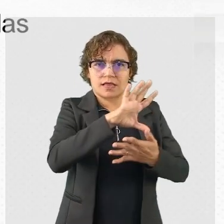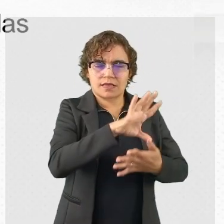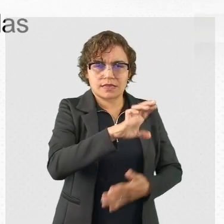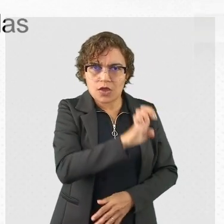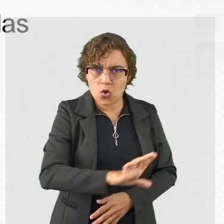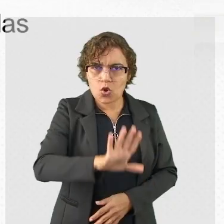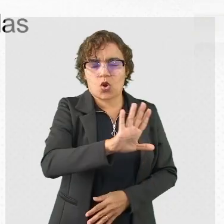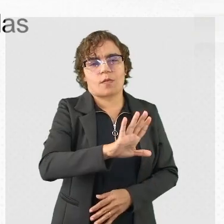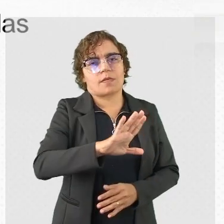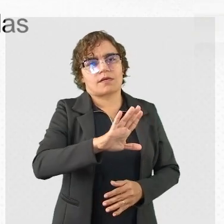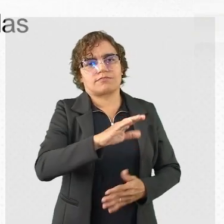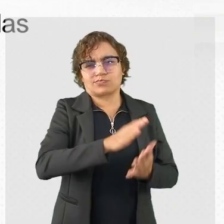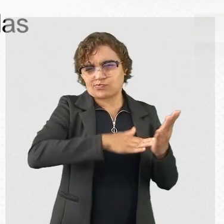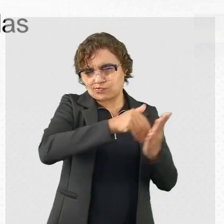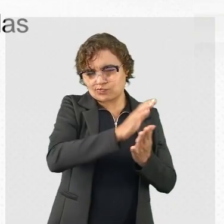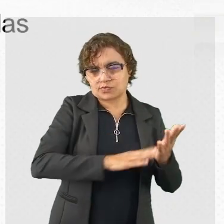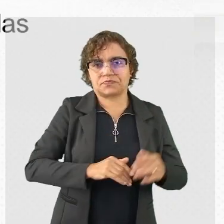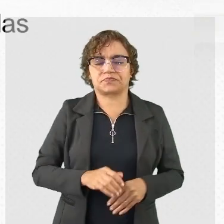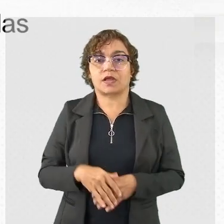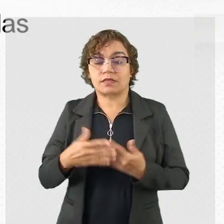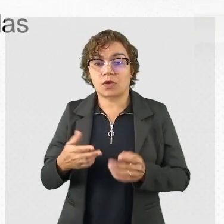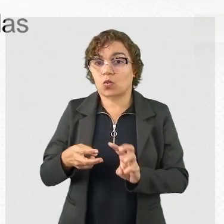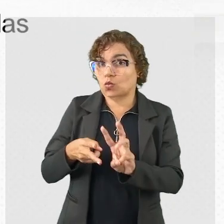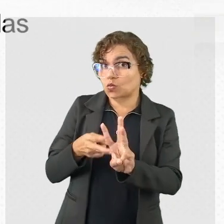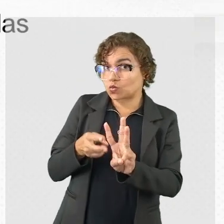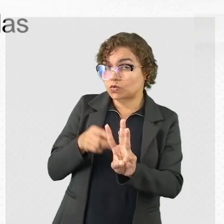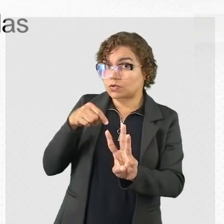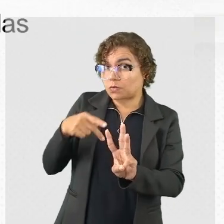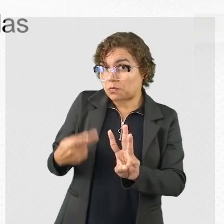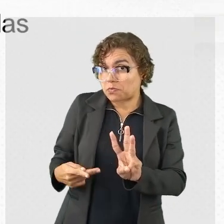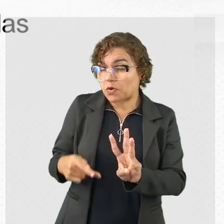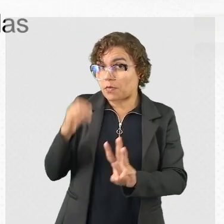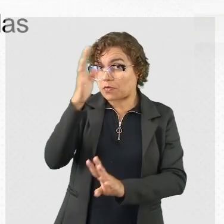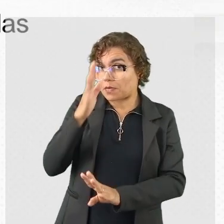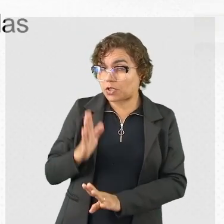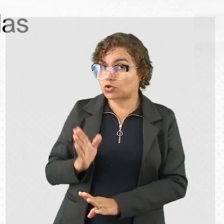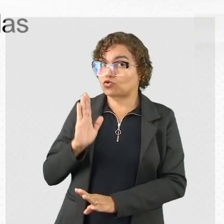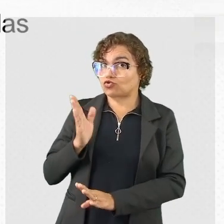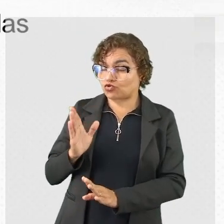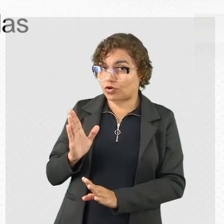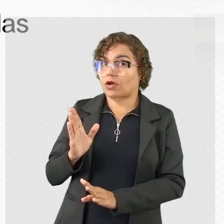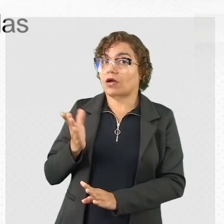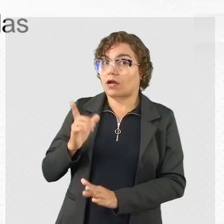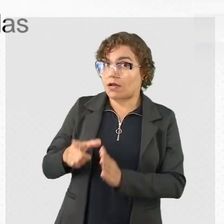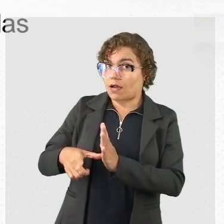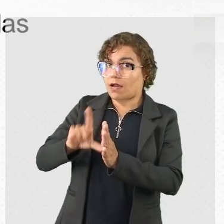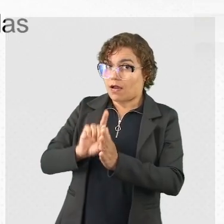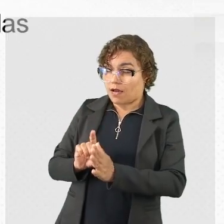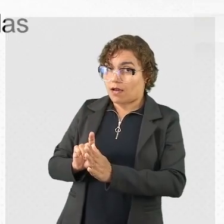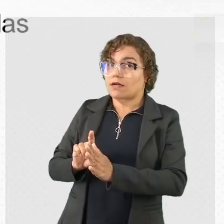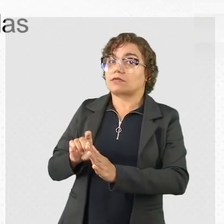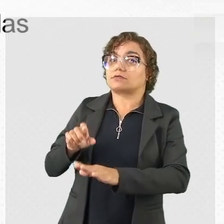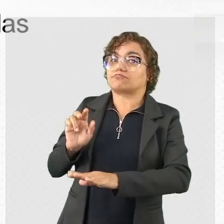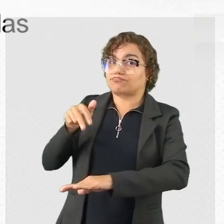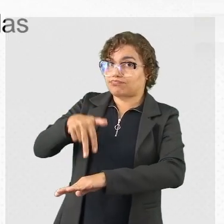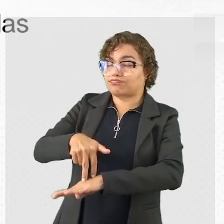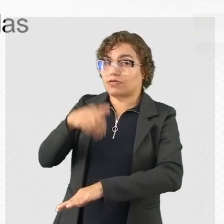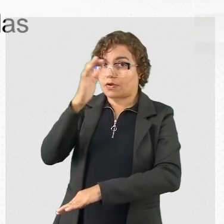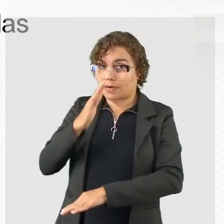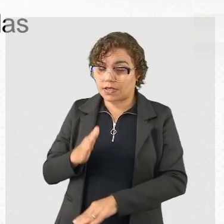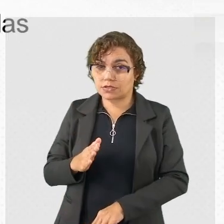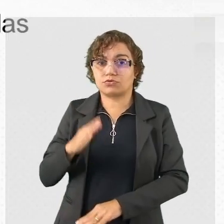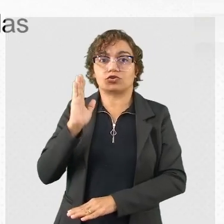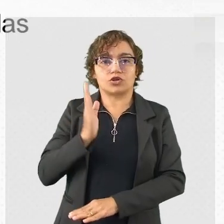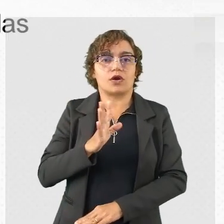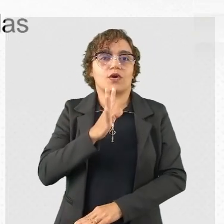ele utilizou os indígenas que estavam aqui no território, que já ocupavam, que já conheciam as matas, inclusive o próprio